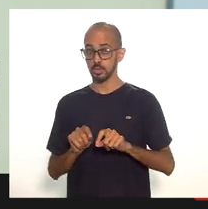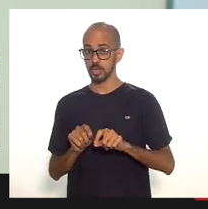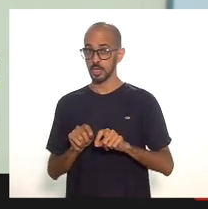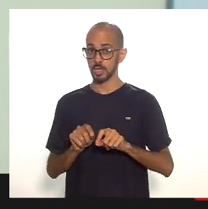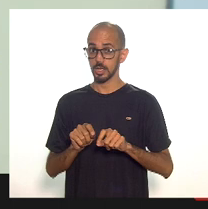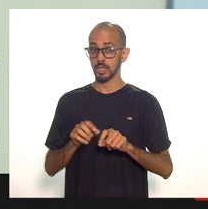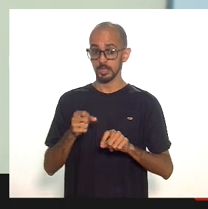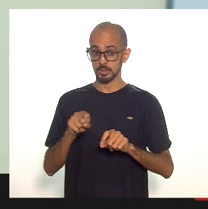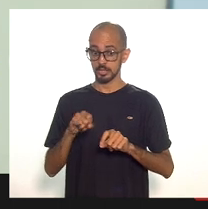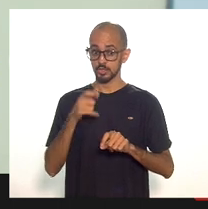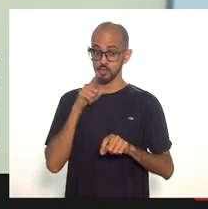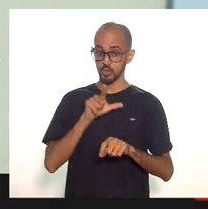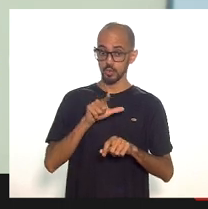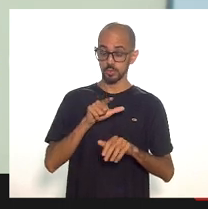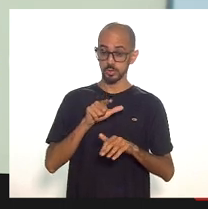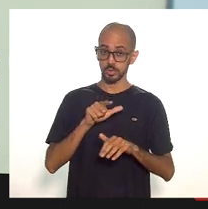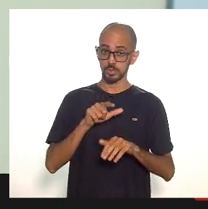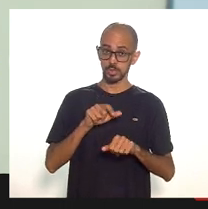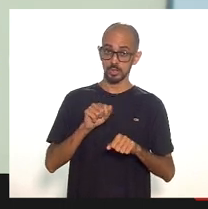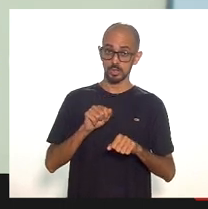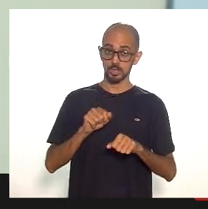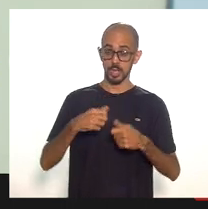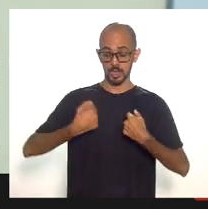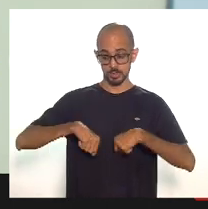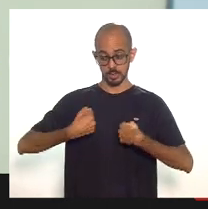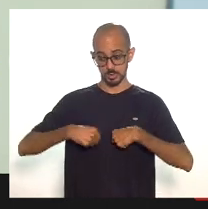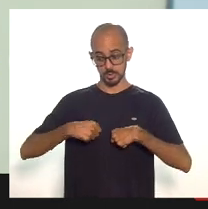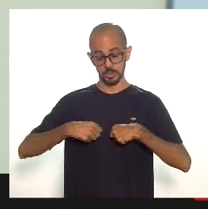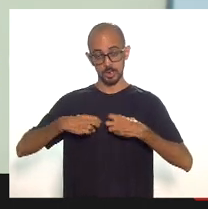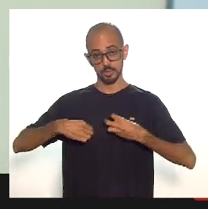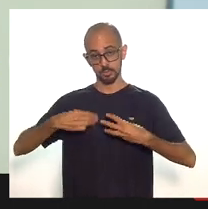insucesso que as demandas do Ministério da Saúde